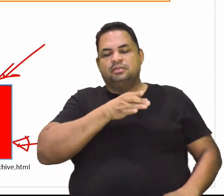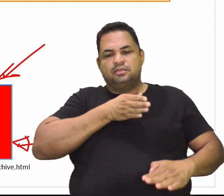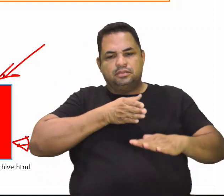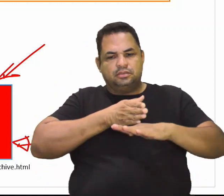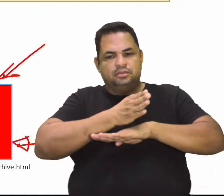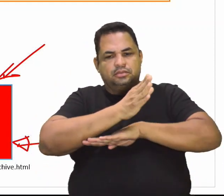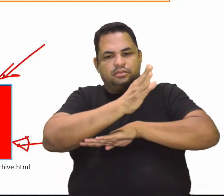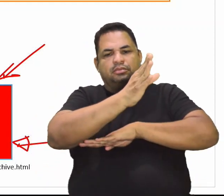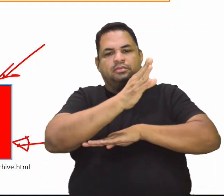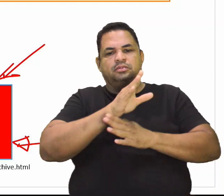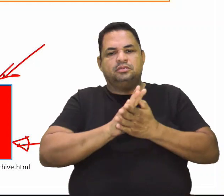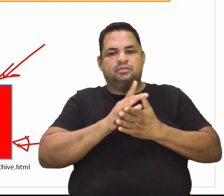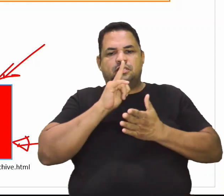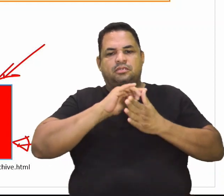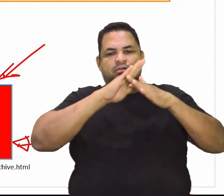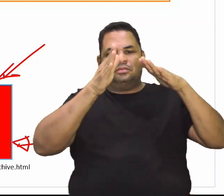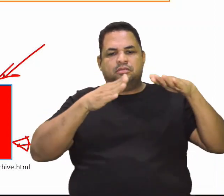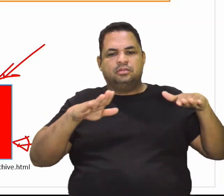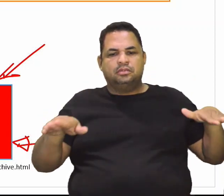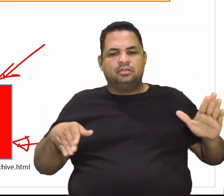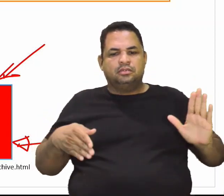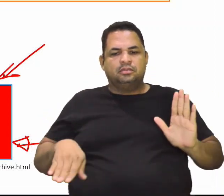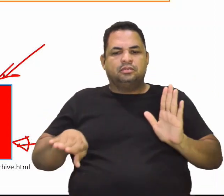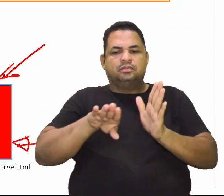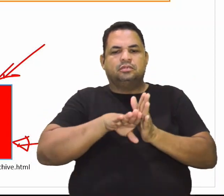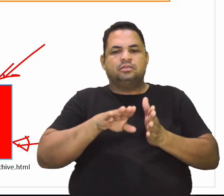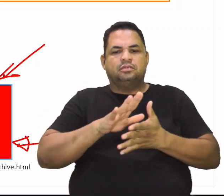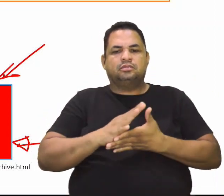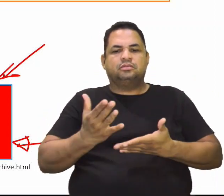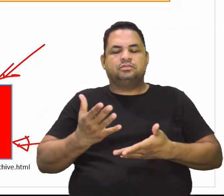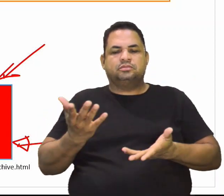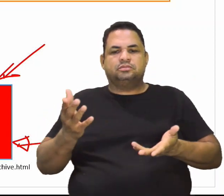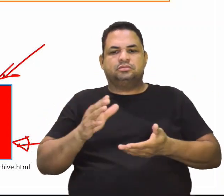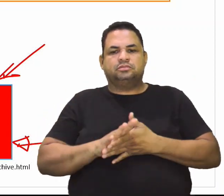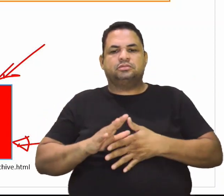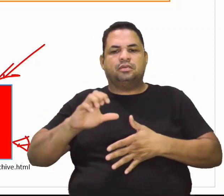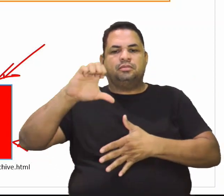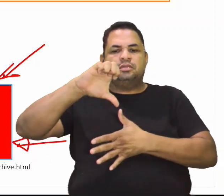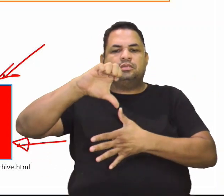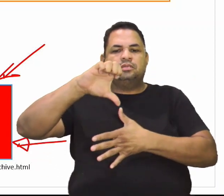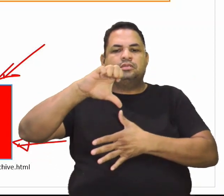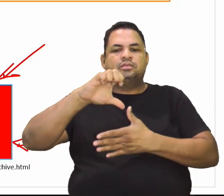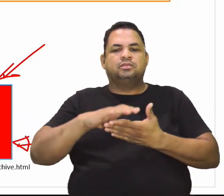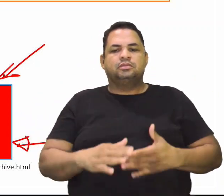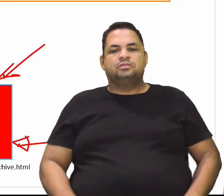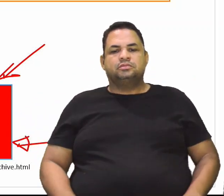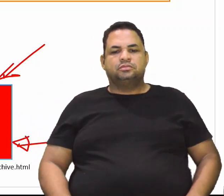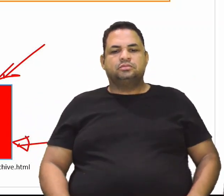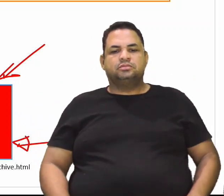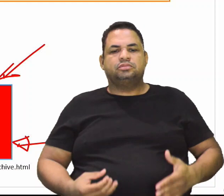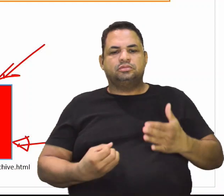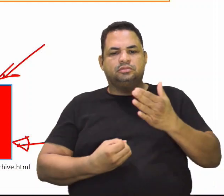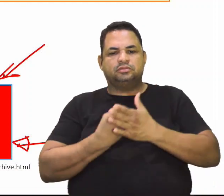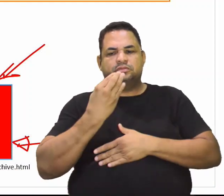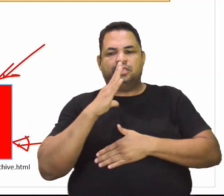atravessado o Oceano Pacífico e chegado na América via Oceano Pacífico aqui, vindo da